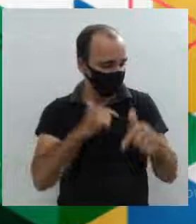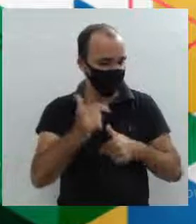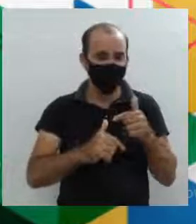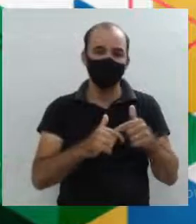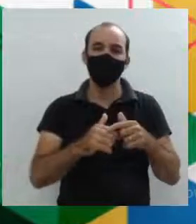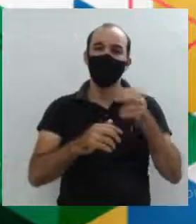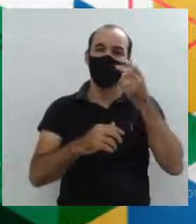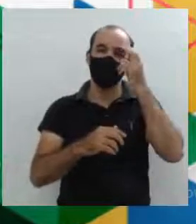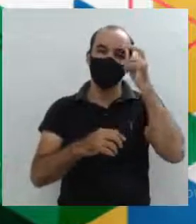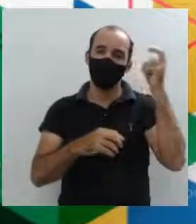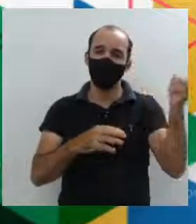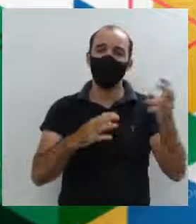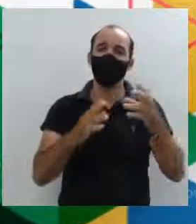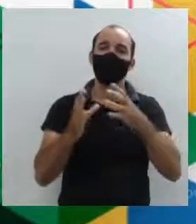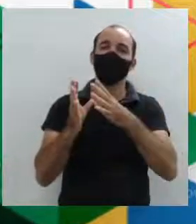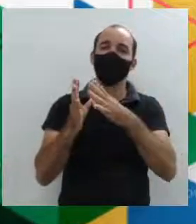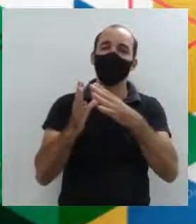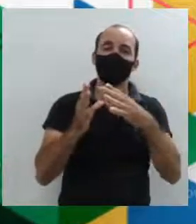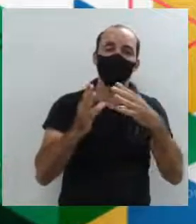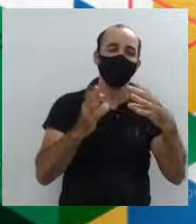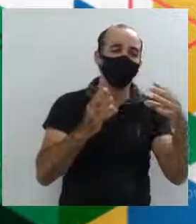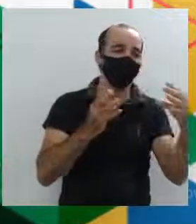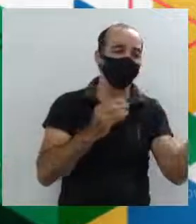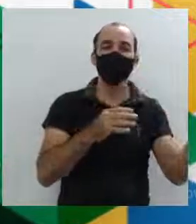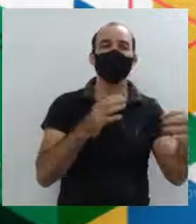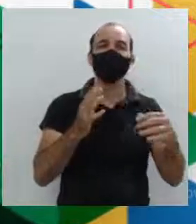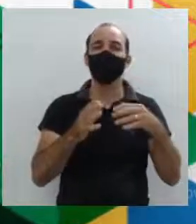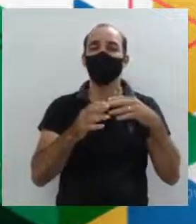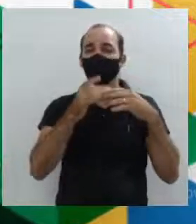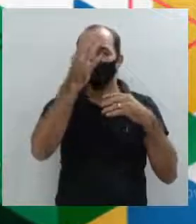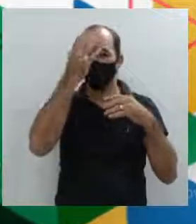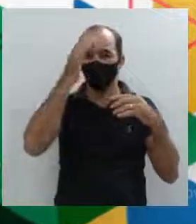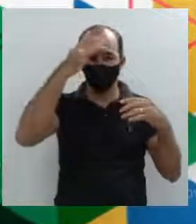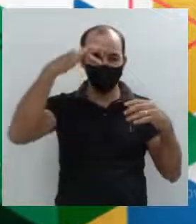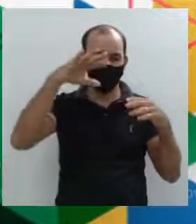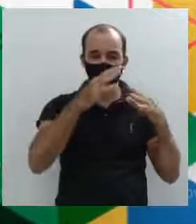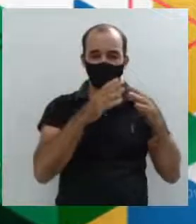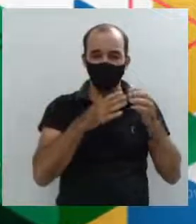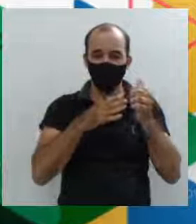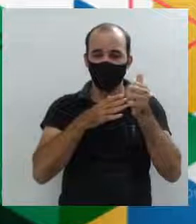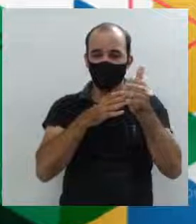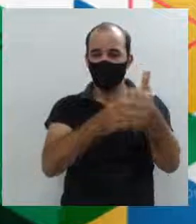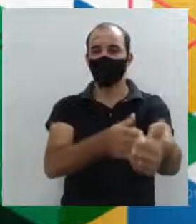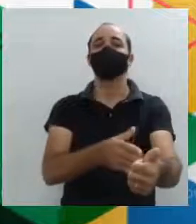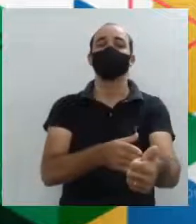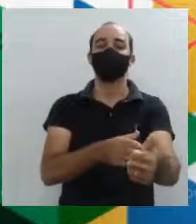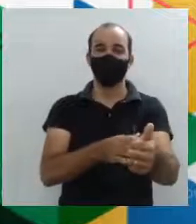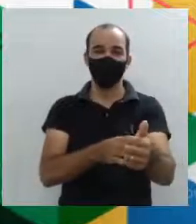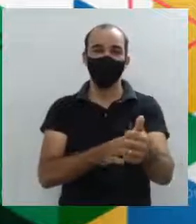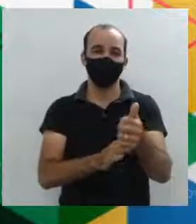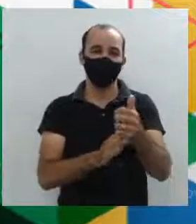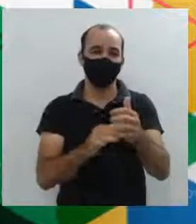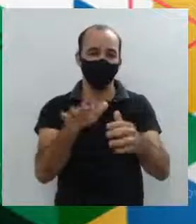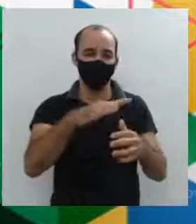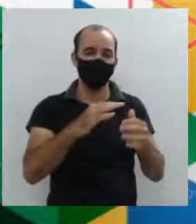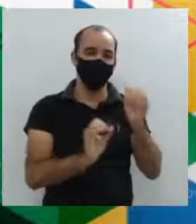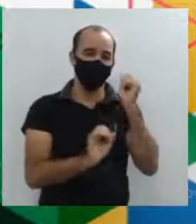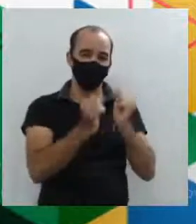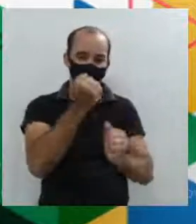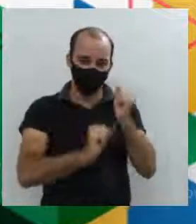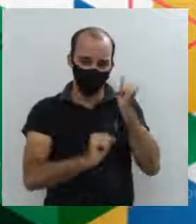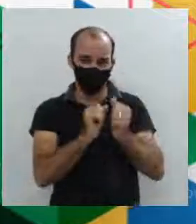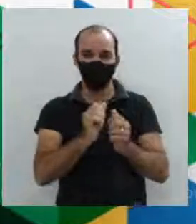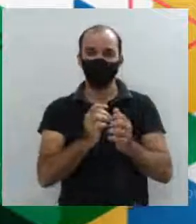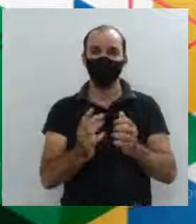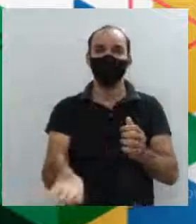ser levada às pessoas como sendo algo de suma importância. Por exemplo, vou pegar aqui o que me falaram aqui, que me deixou